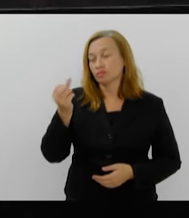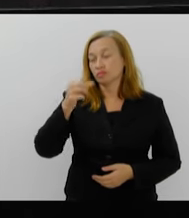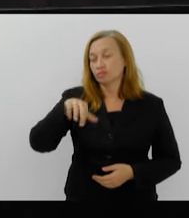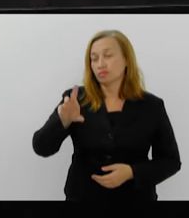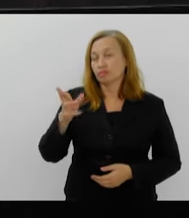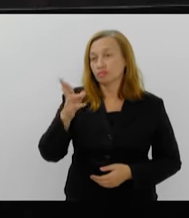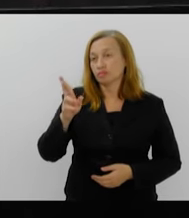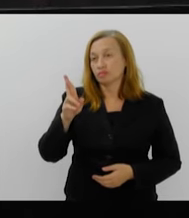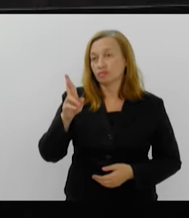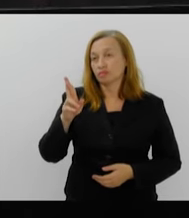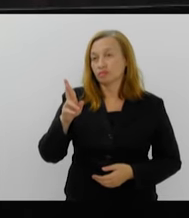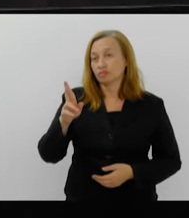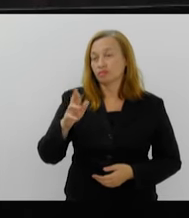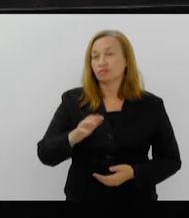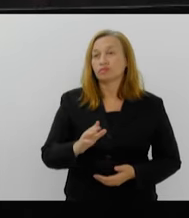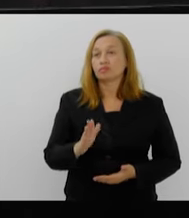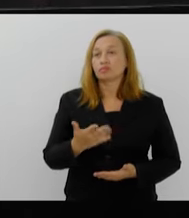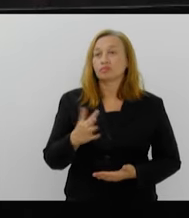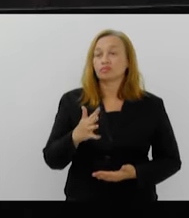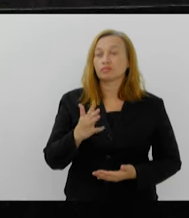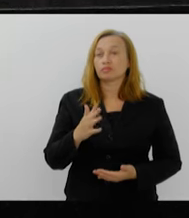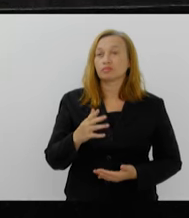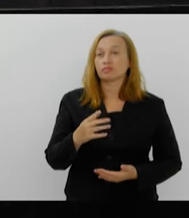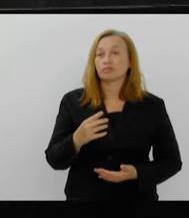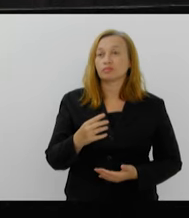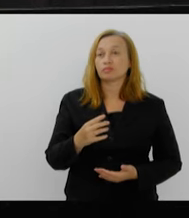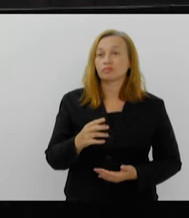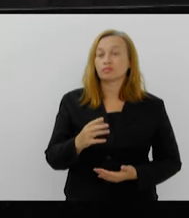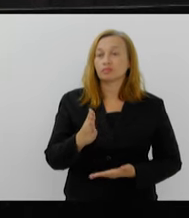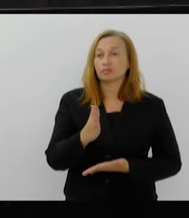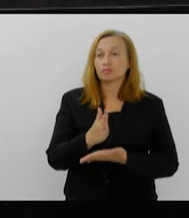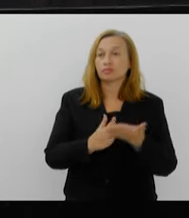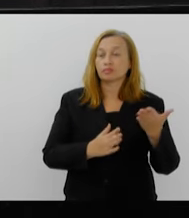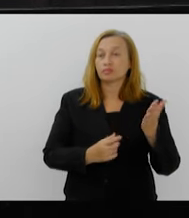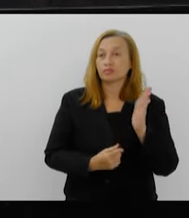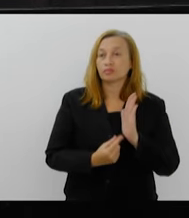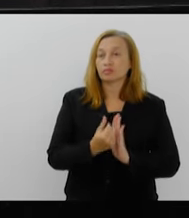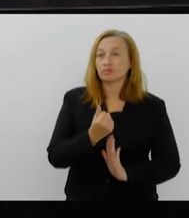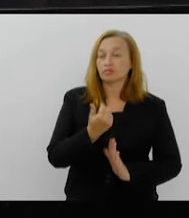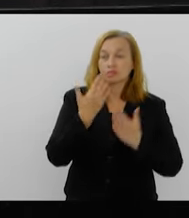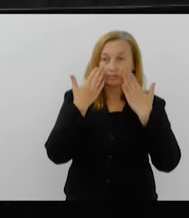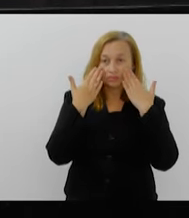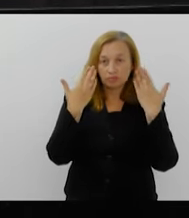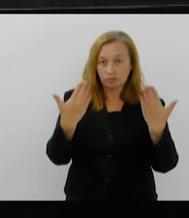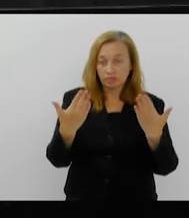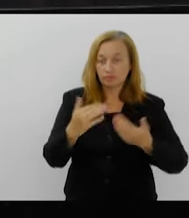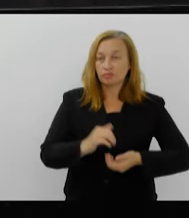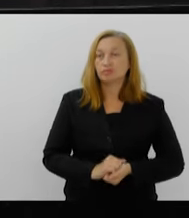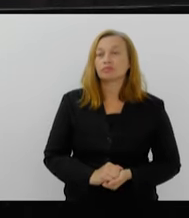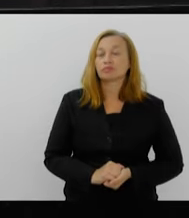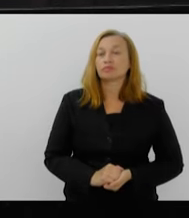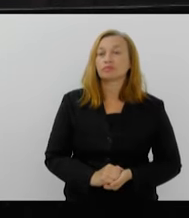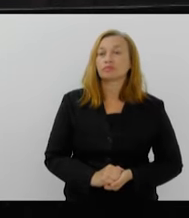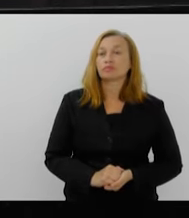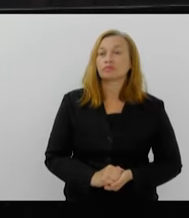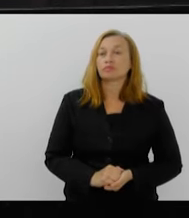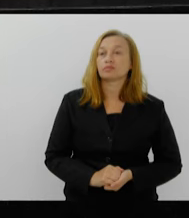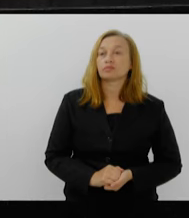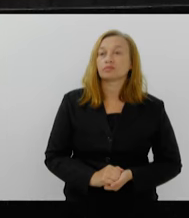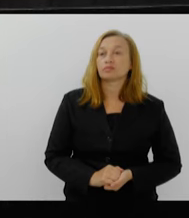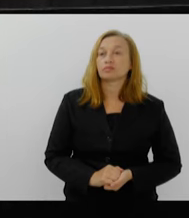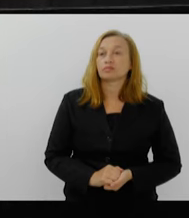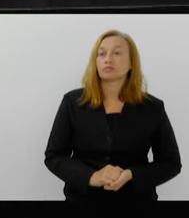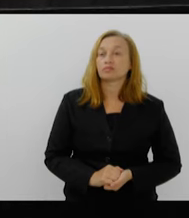21,96 bilhões, o que equivale a 1/5 do orçamento apresentado, considerando especialmente